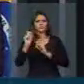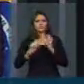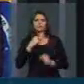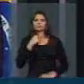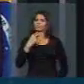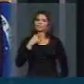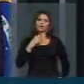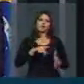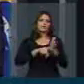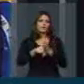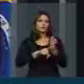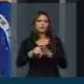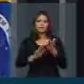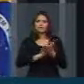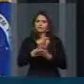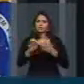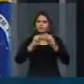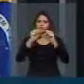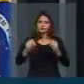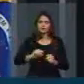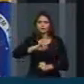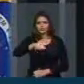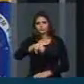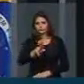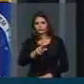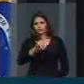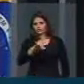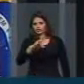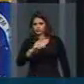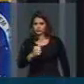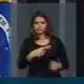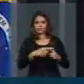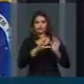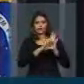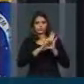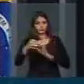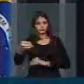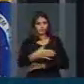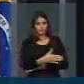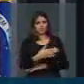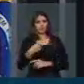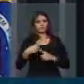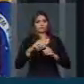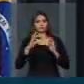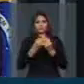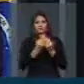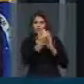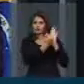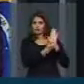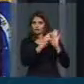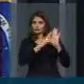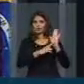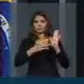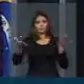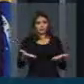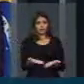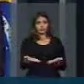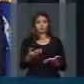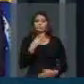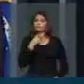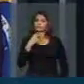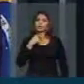mais analisar o sistema jurídico após a entrada em vigor desse novo código dentro das premissas atuais. Eu não